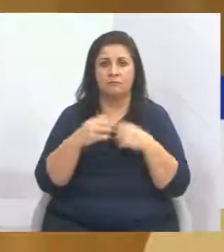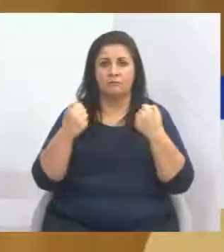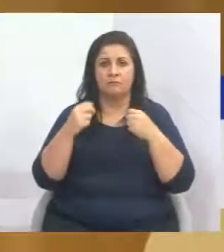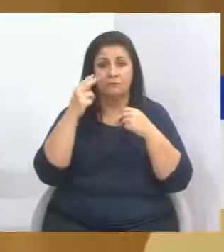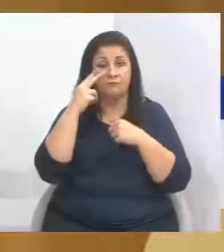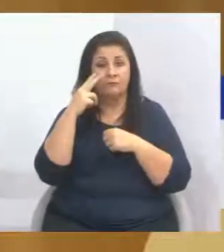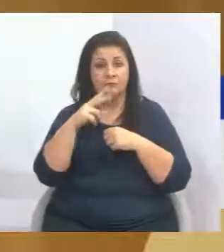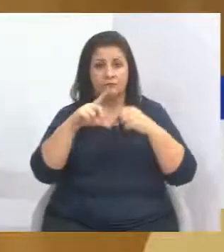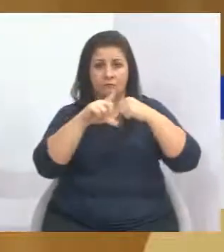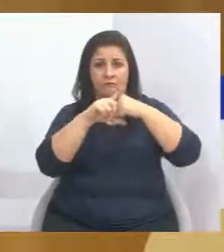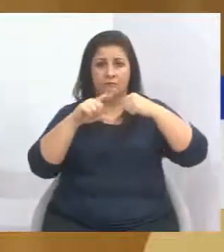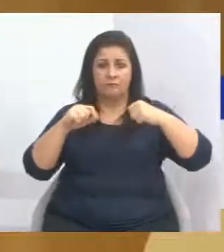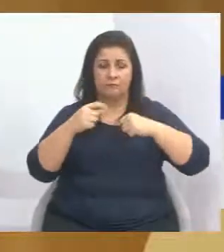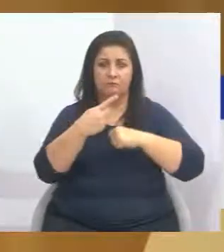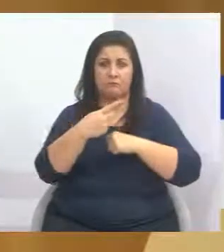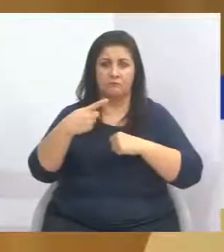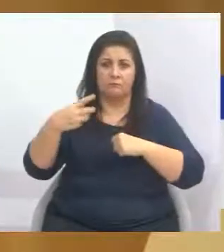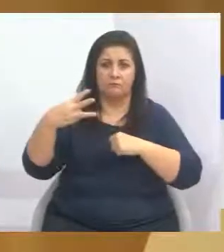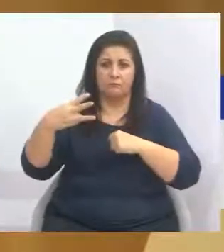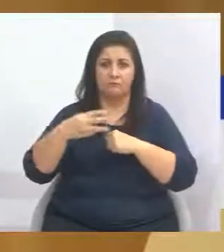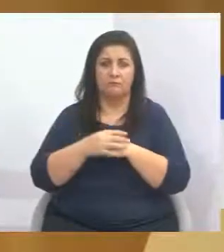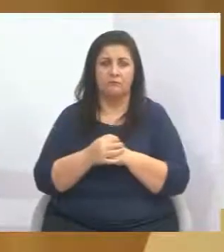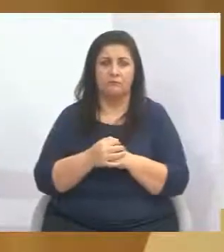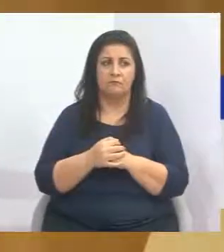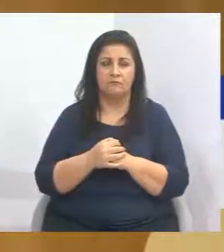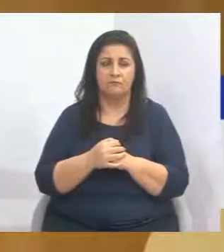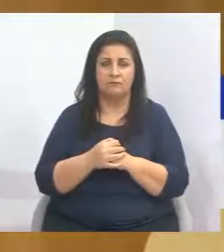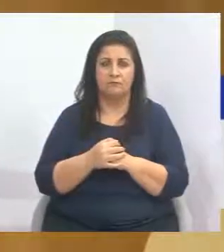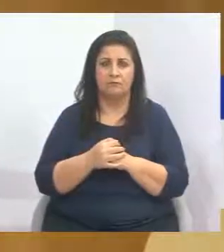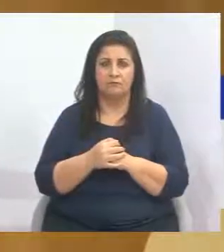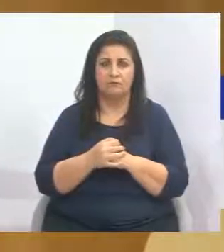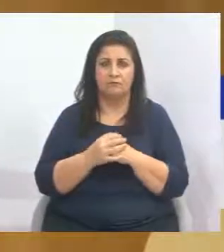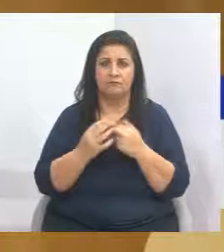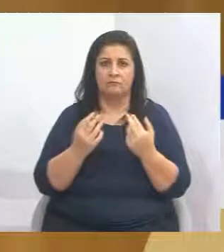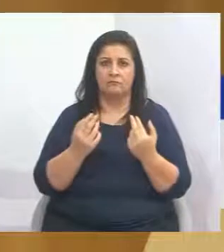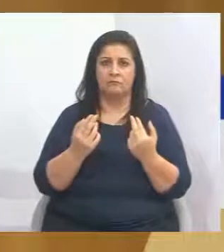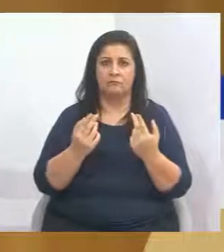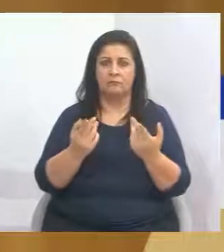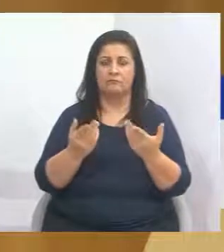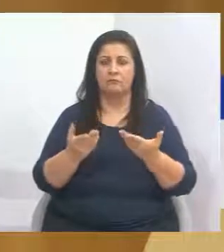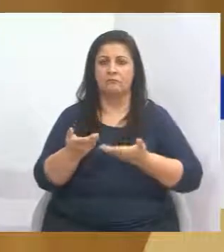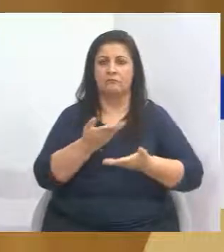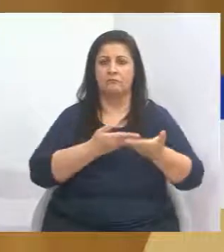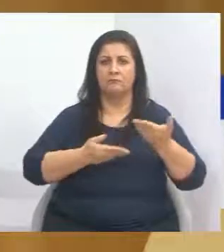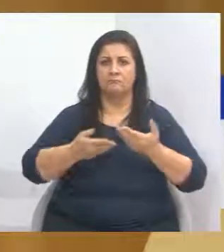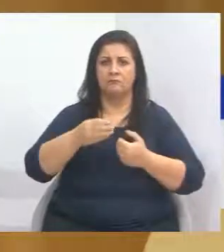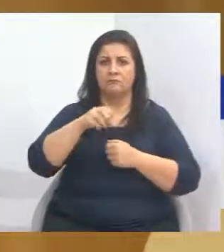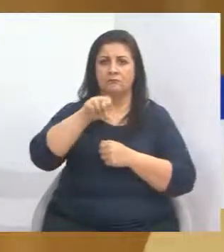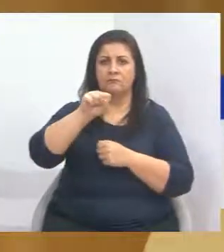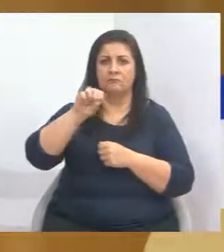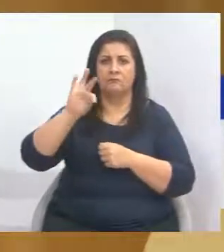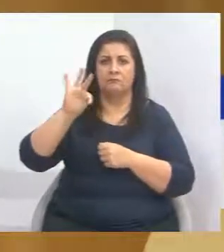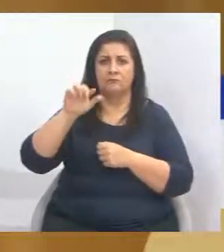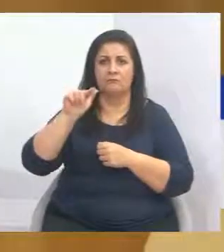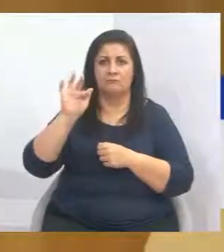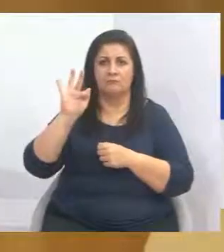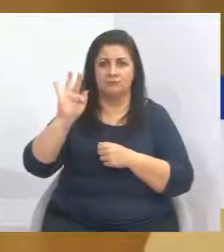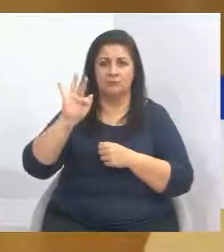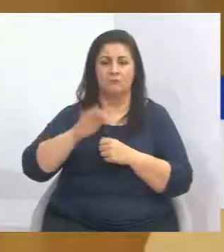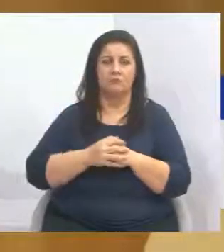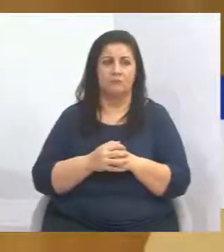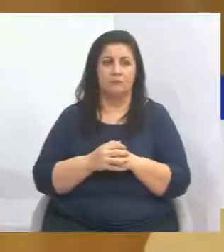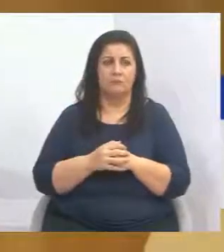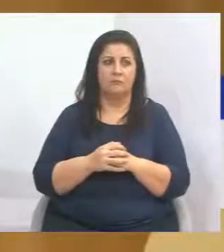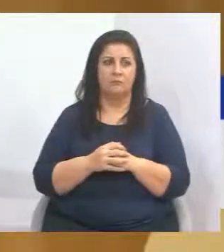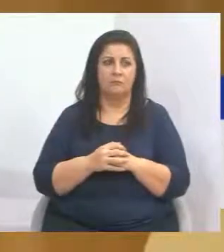113 da ADCCT, conforme entendimento do Supremo Tribunal Federal no julgamento da